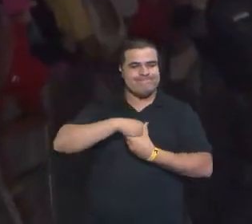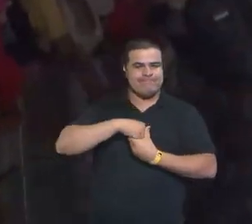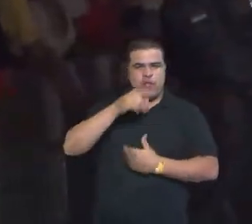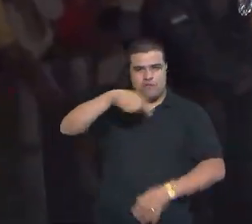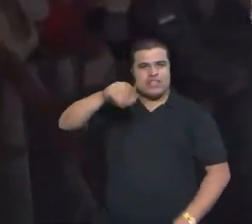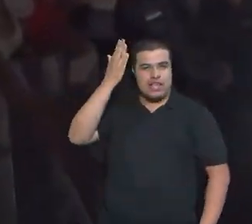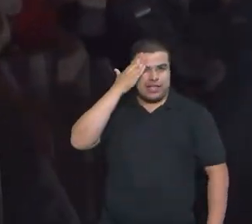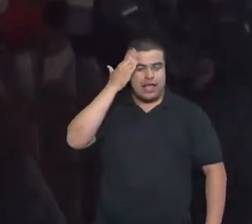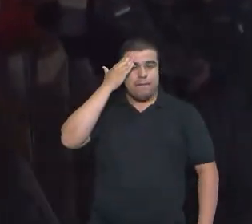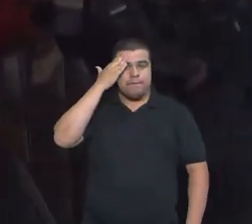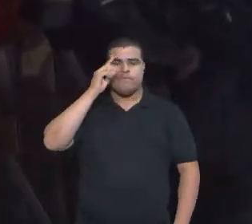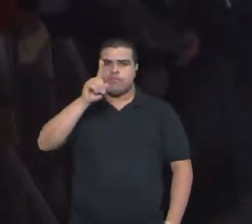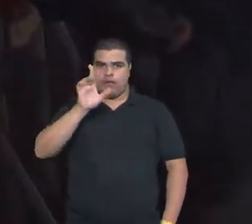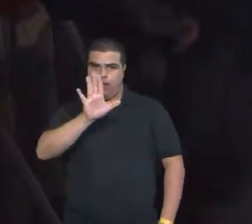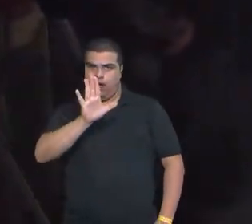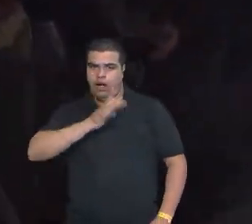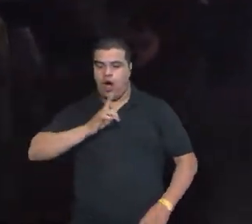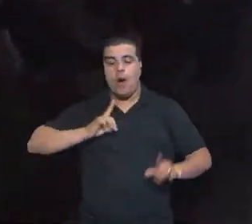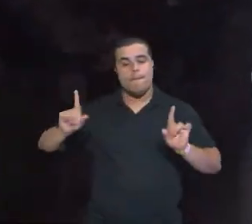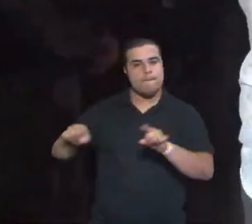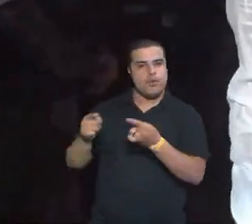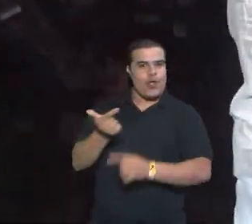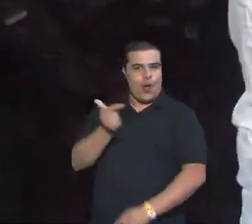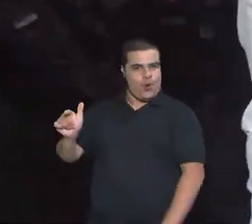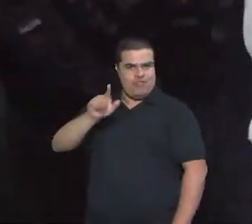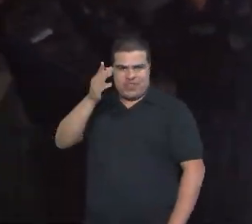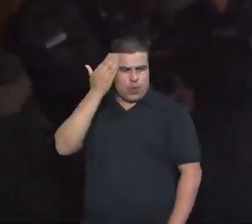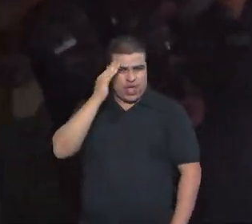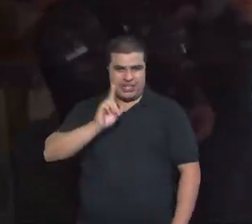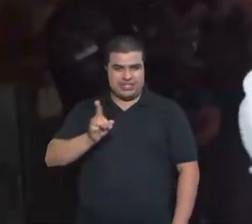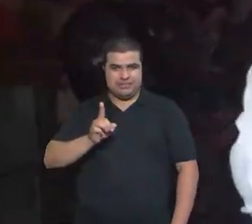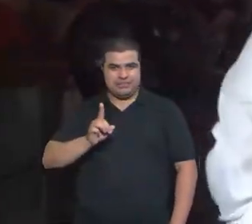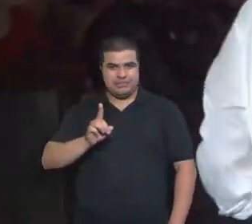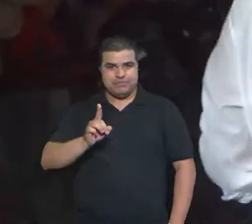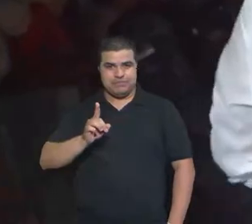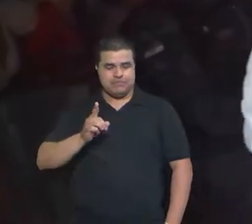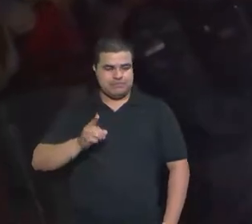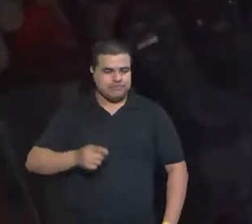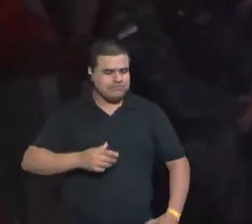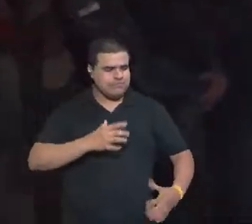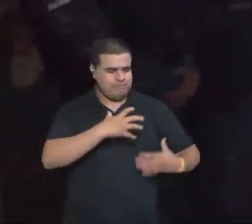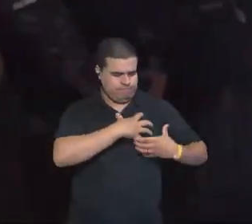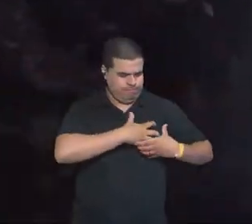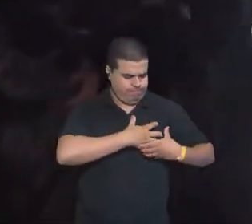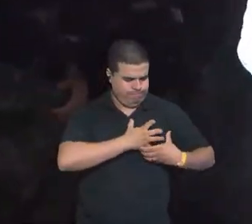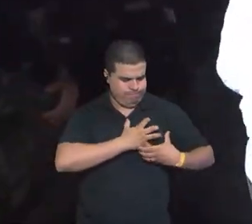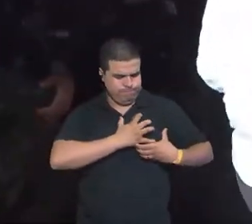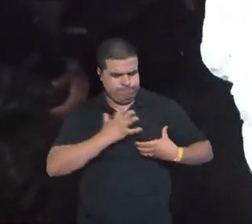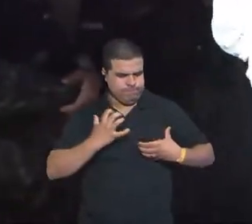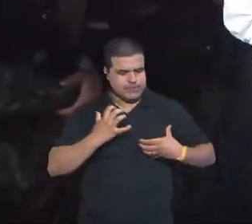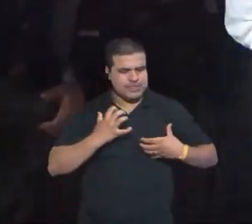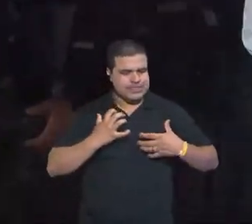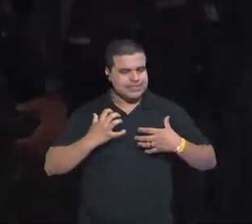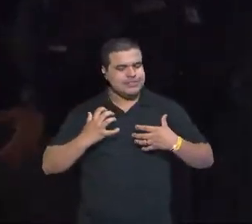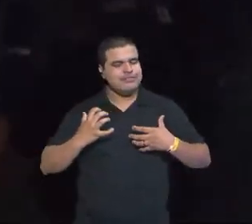tá essa vocês conhecem mas essa essa aqui vocês não conhece Remove a minha